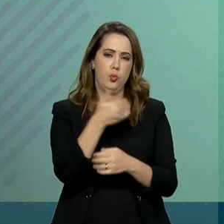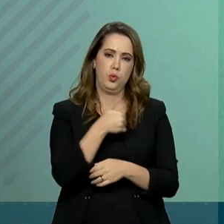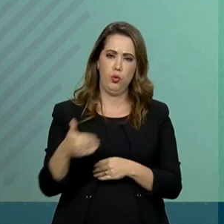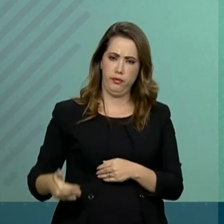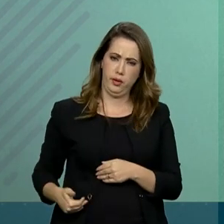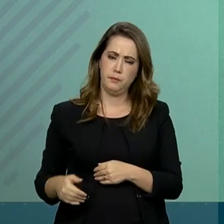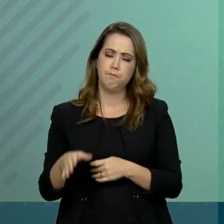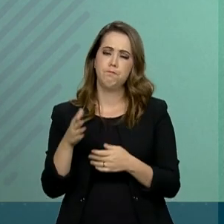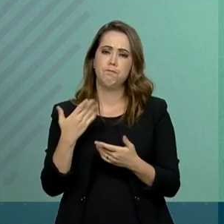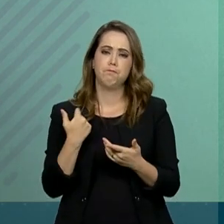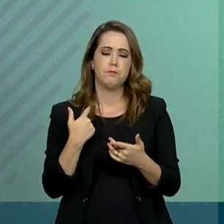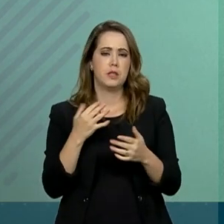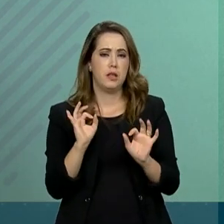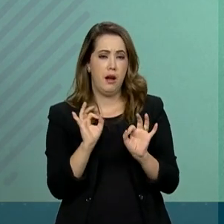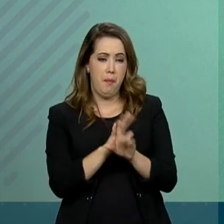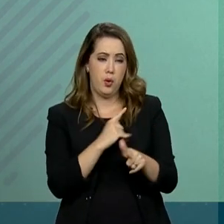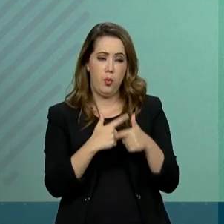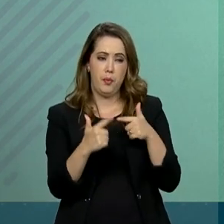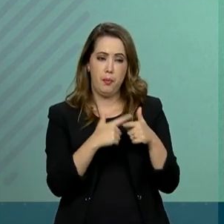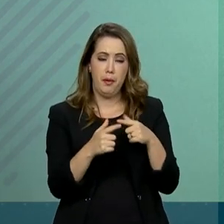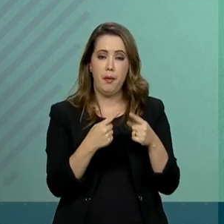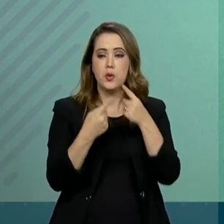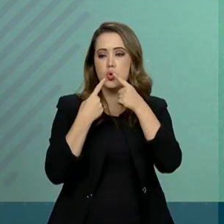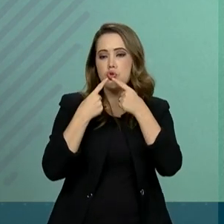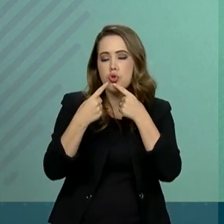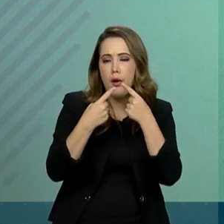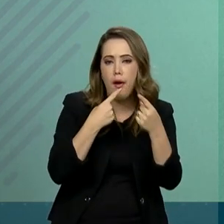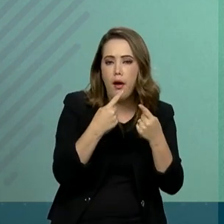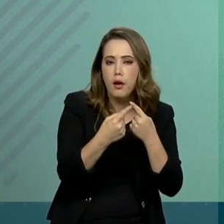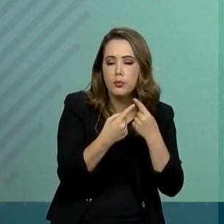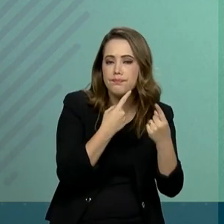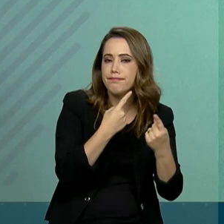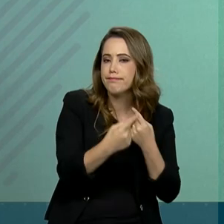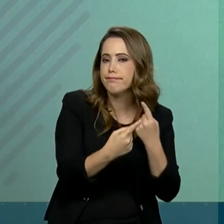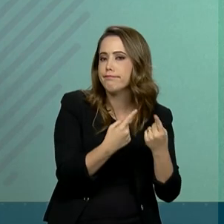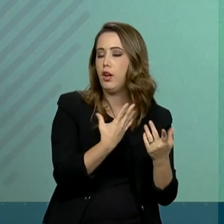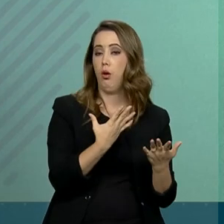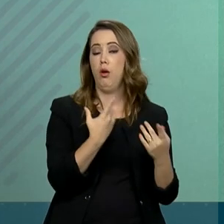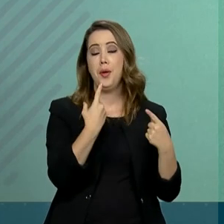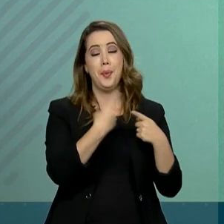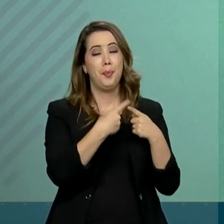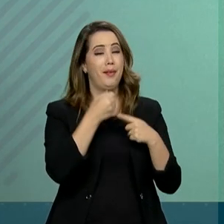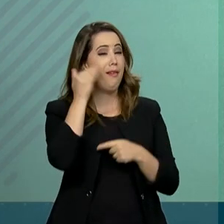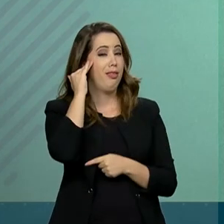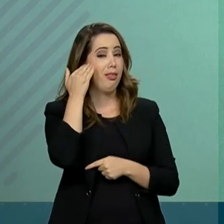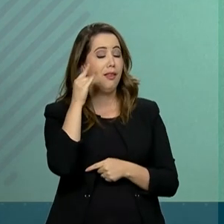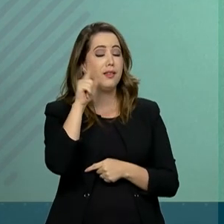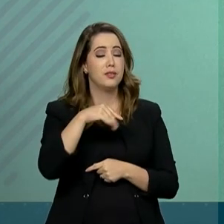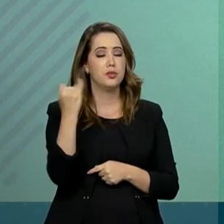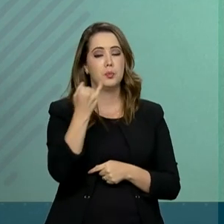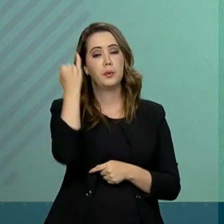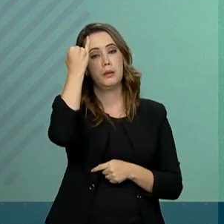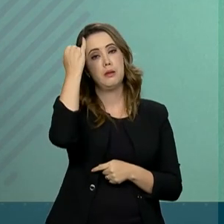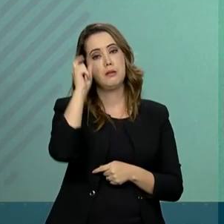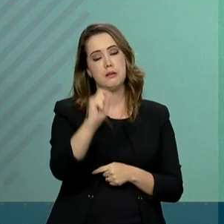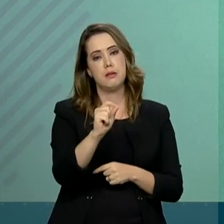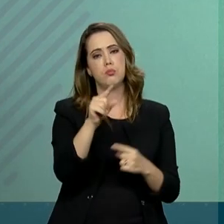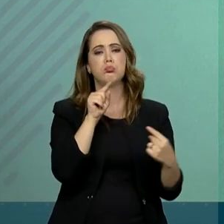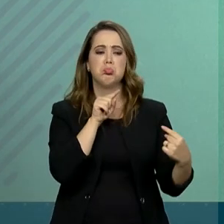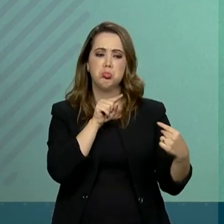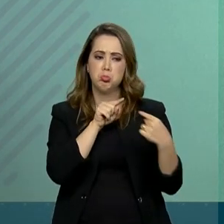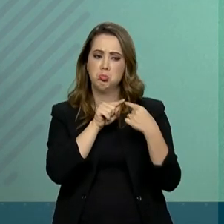passos por intermédio do diálogo na busca do consenso por entender claramente a importância da aceitação